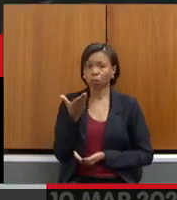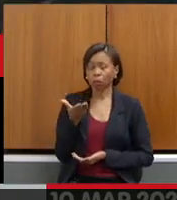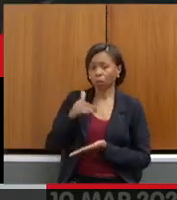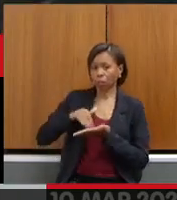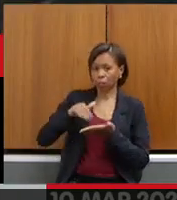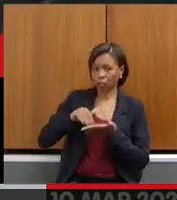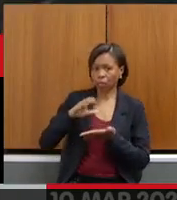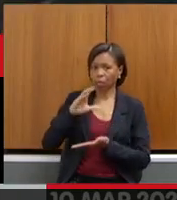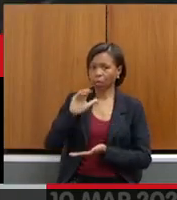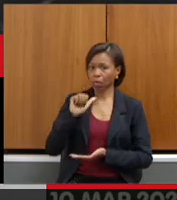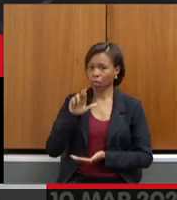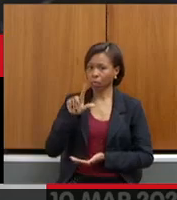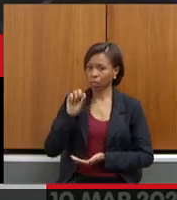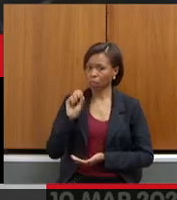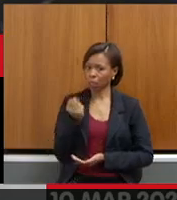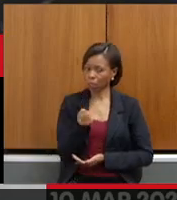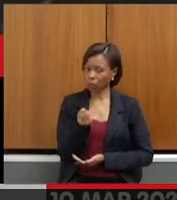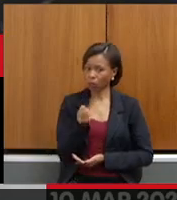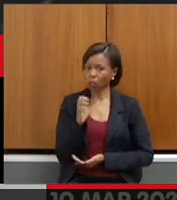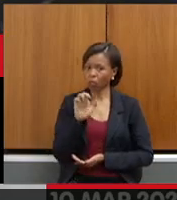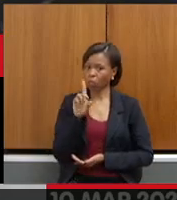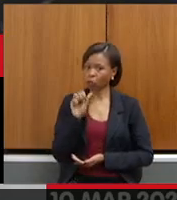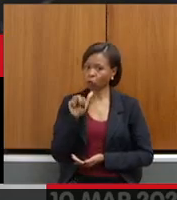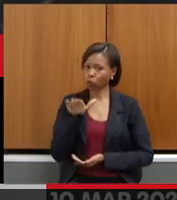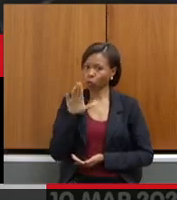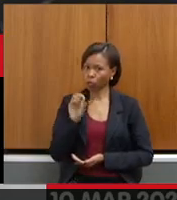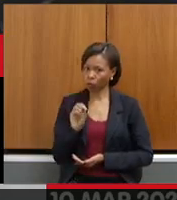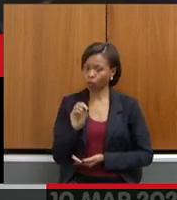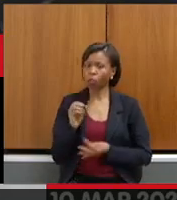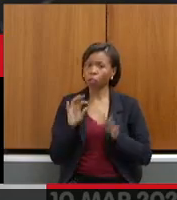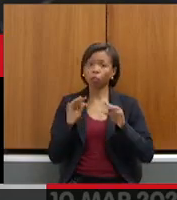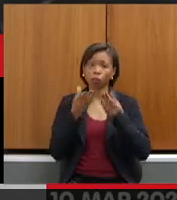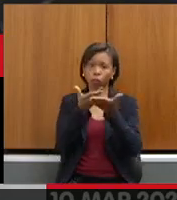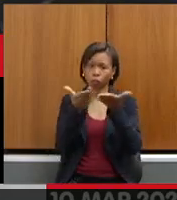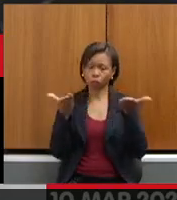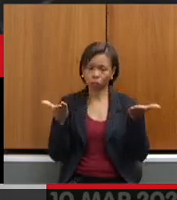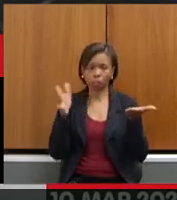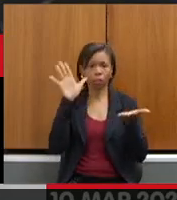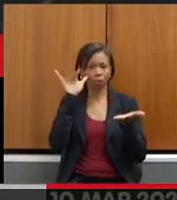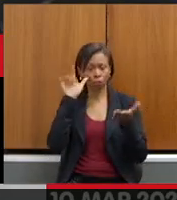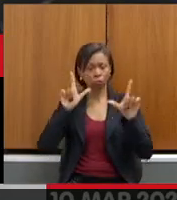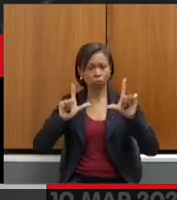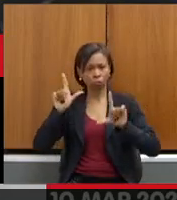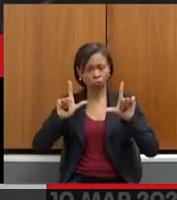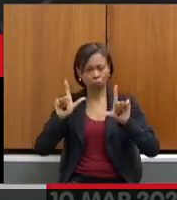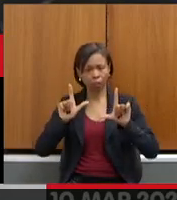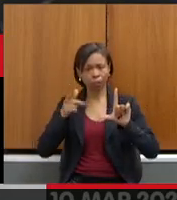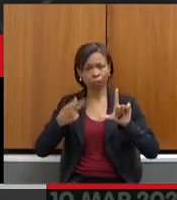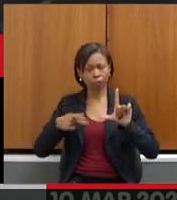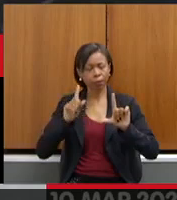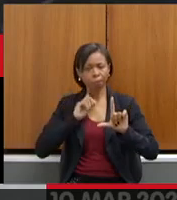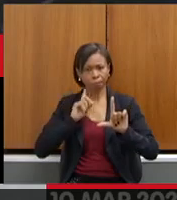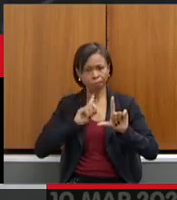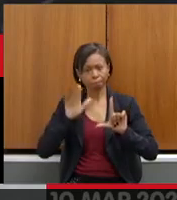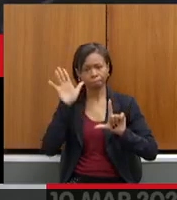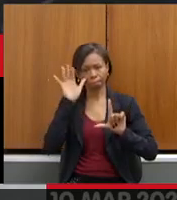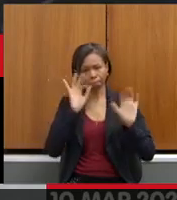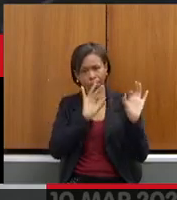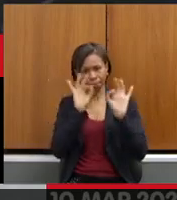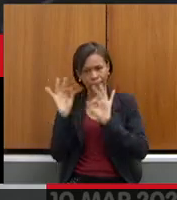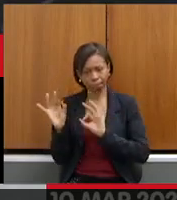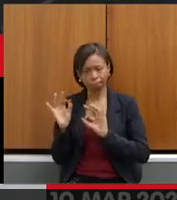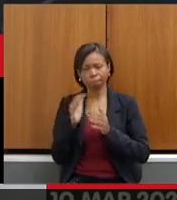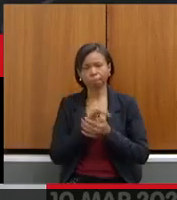Amaral servidores da casa mineiros e mineiras que nos acompanham pela TV Assembleia é primeiro quero